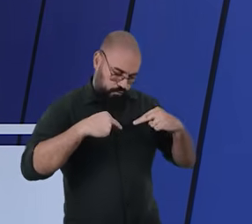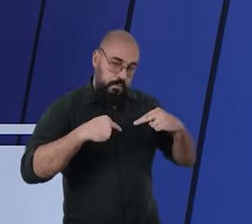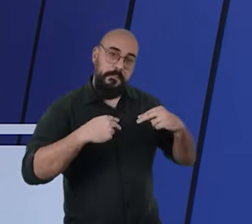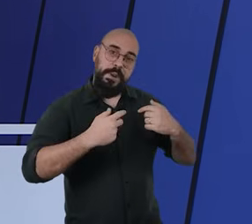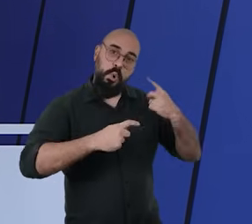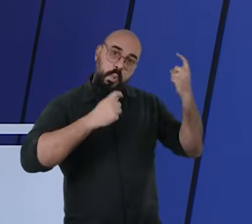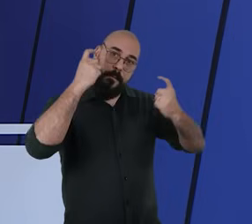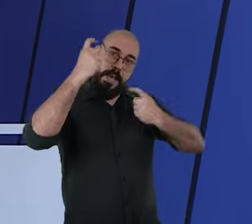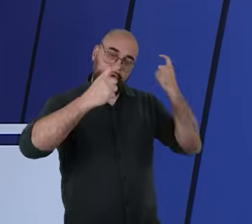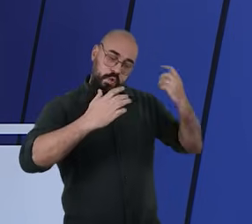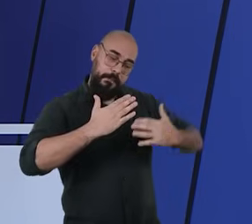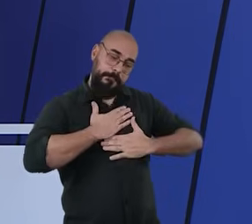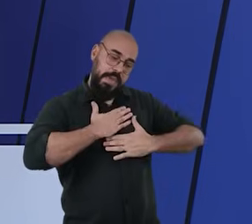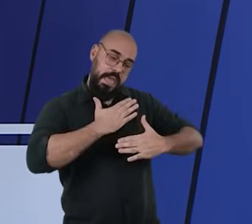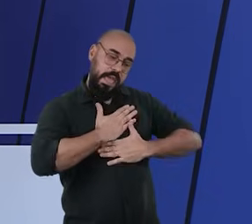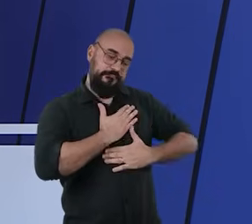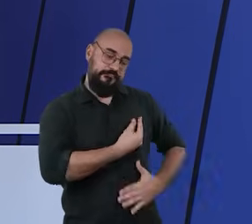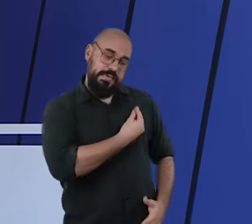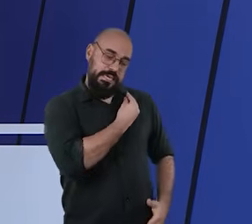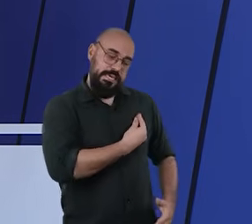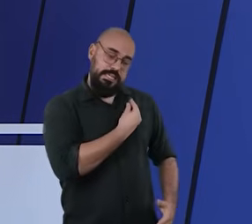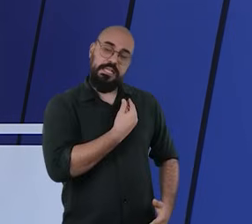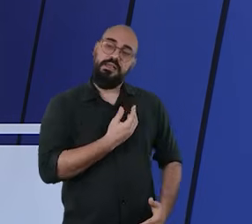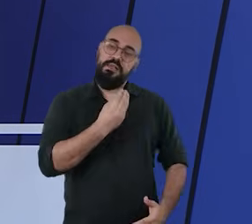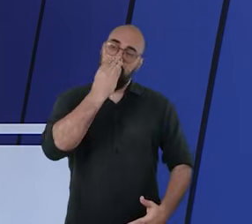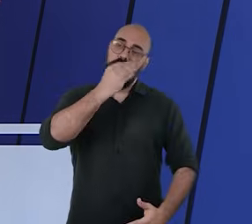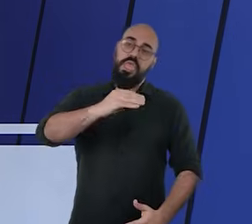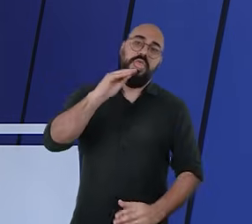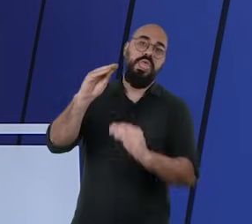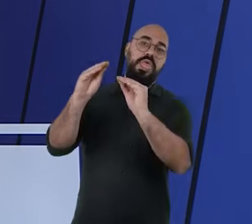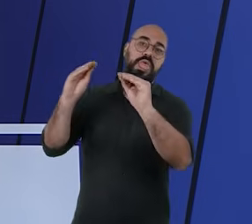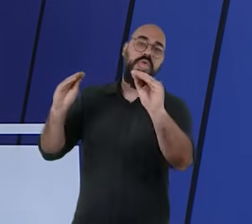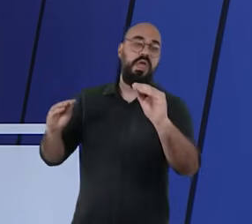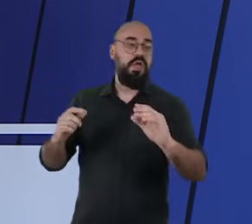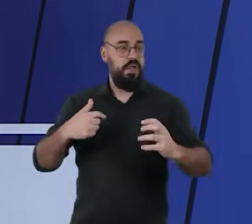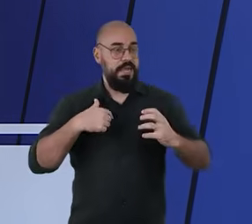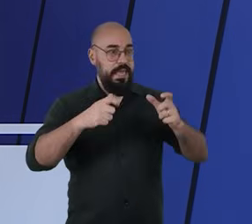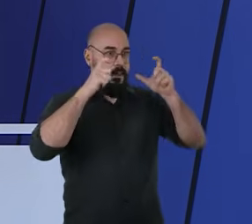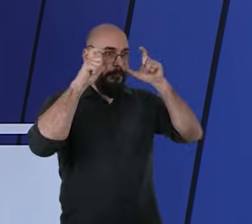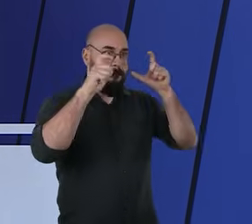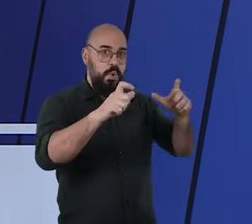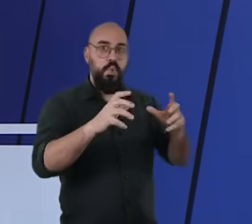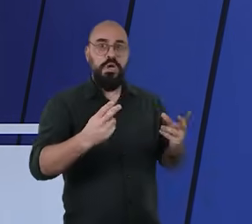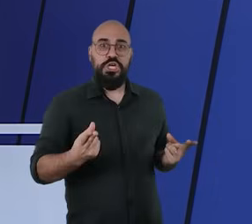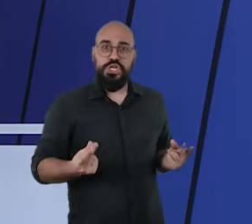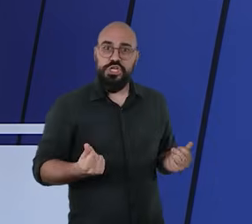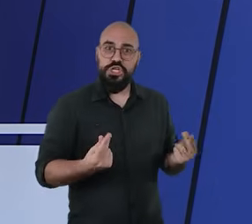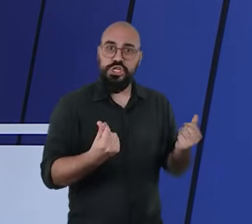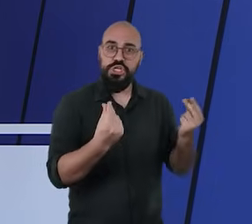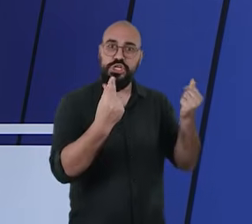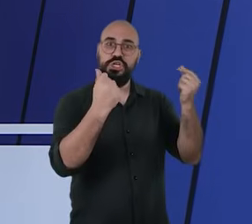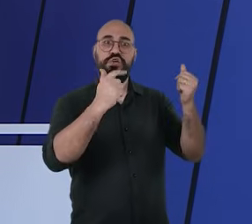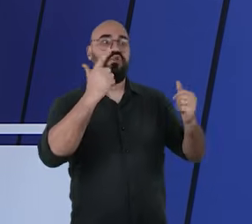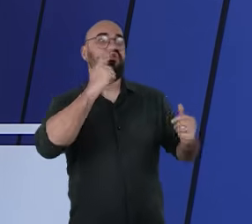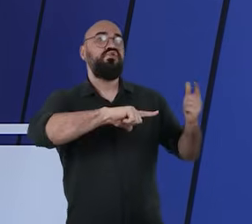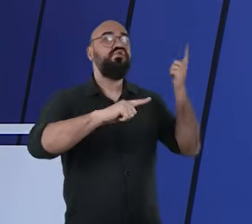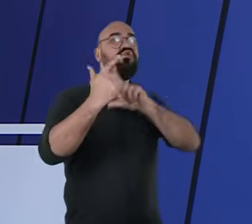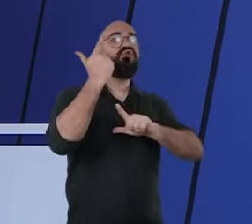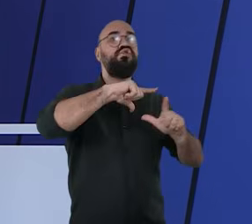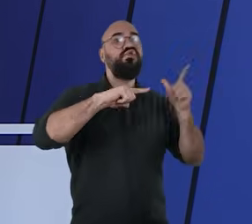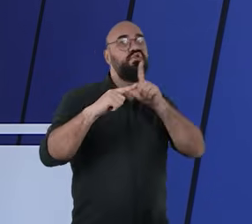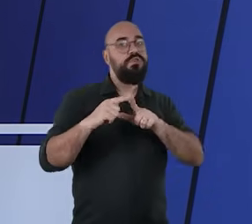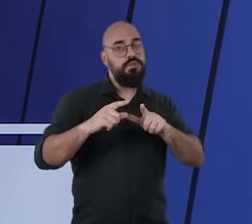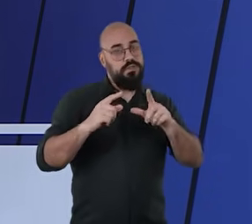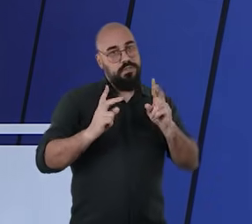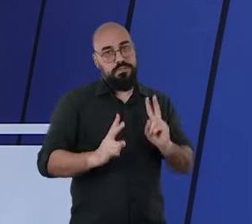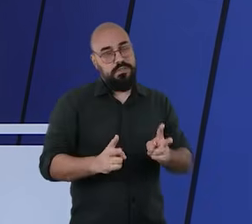para o seu umbigo. Só está preocupado com aquilo que ele pode ganhar. Ele quer levar vantagens em tudo, sempre preocupado